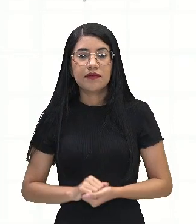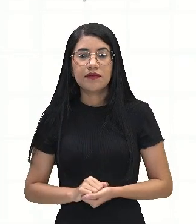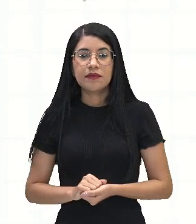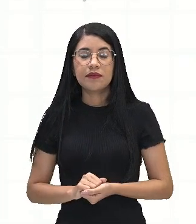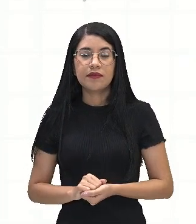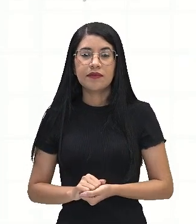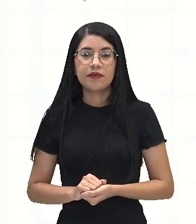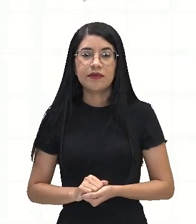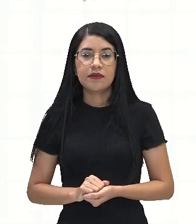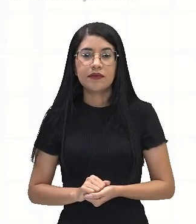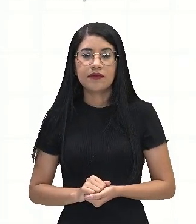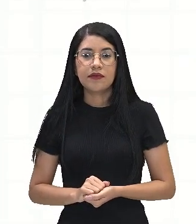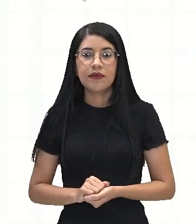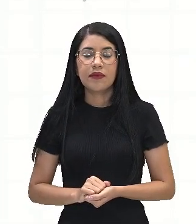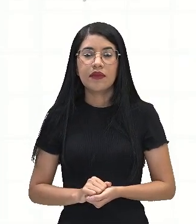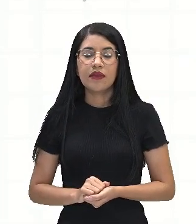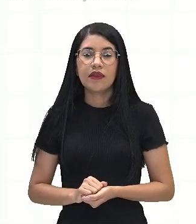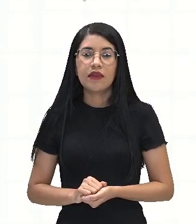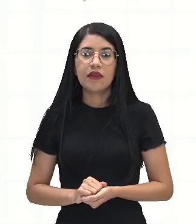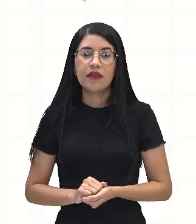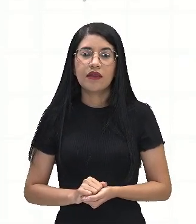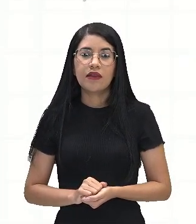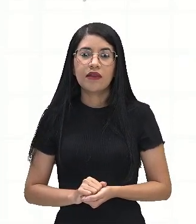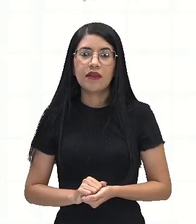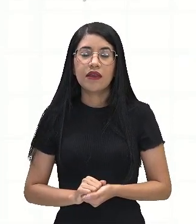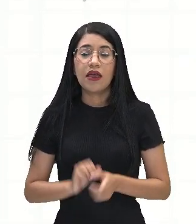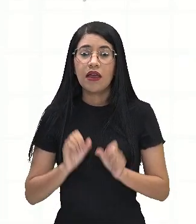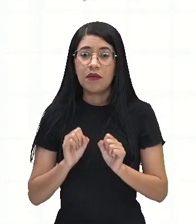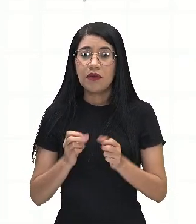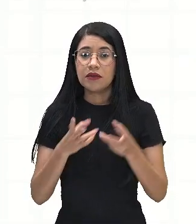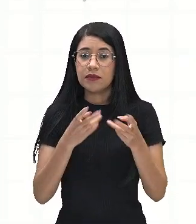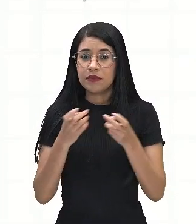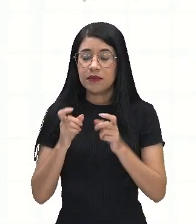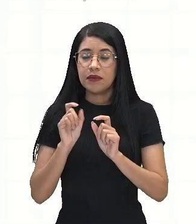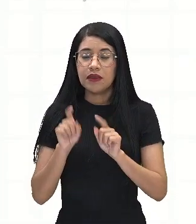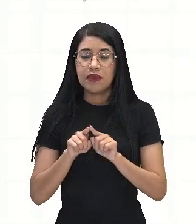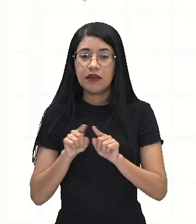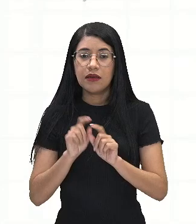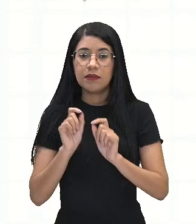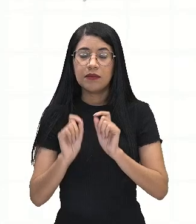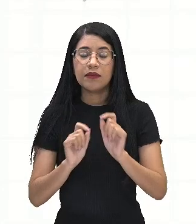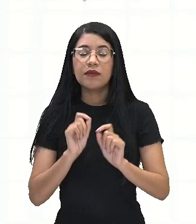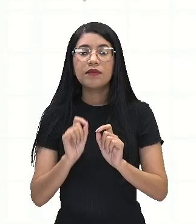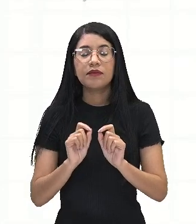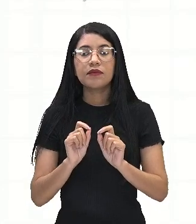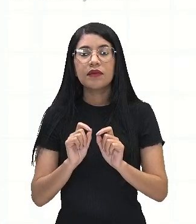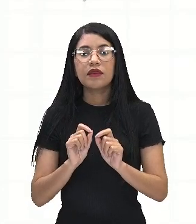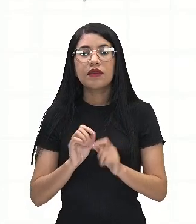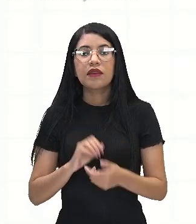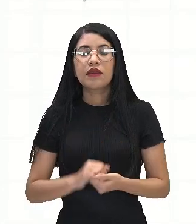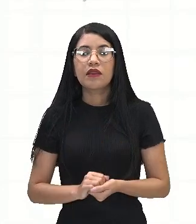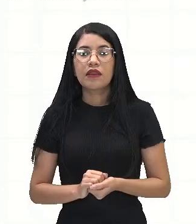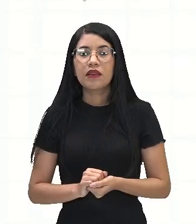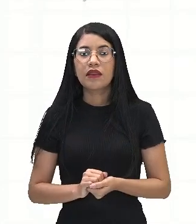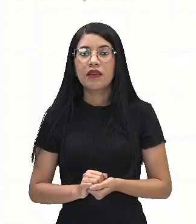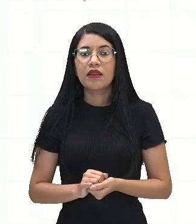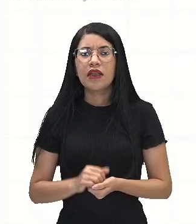nossas imagens, né? E a gente pode observar que nós tivemos